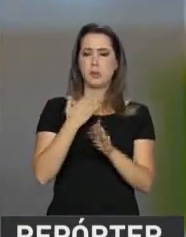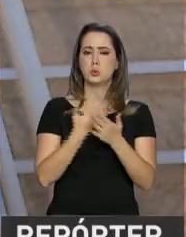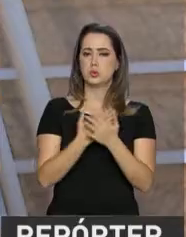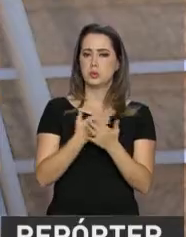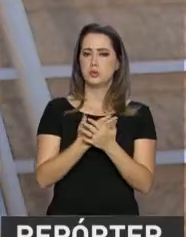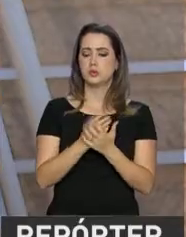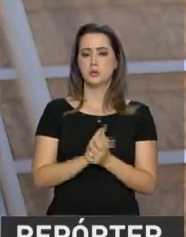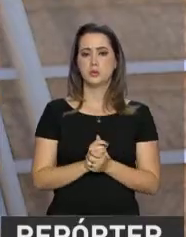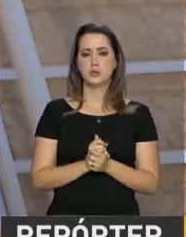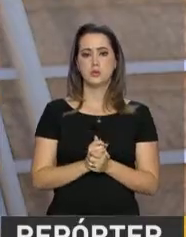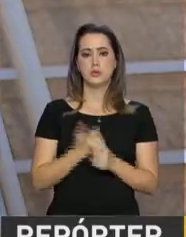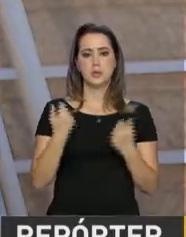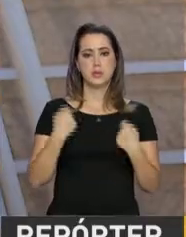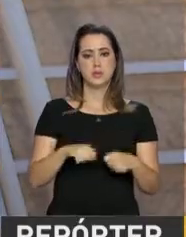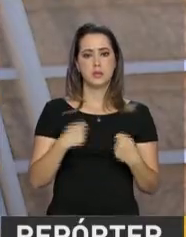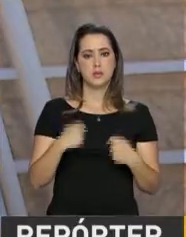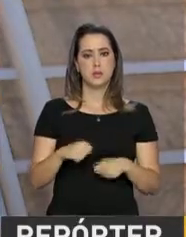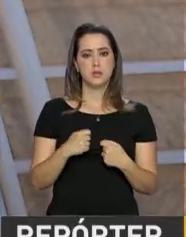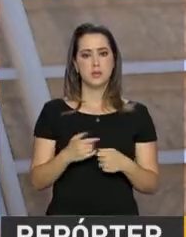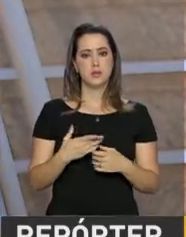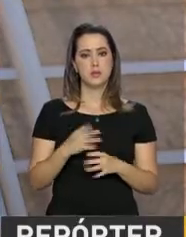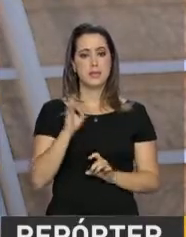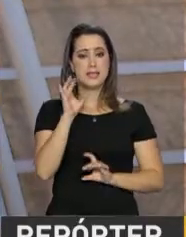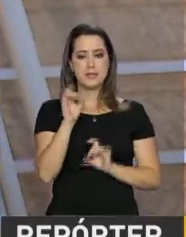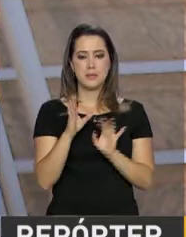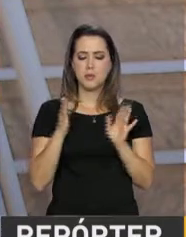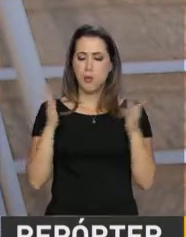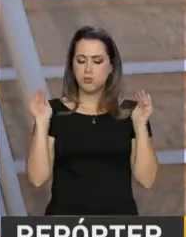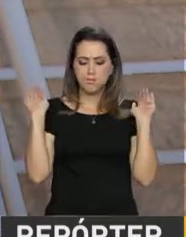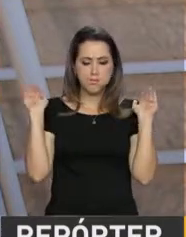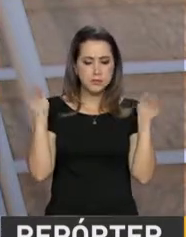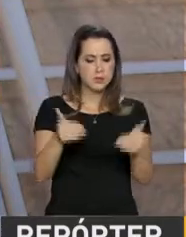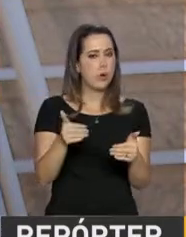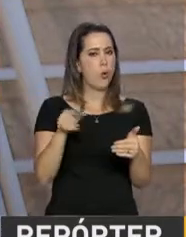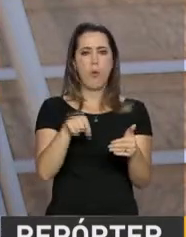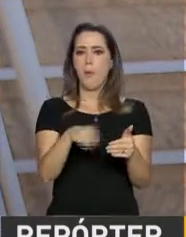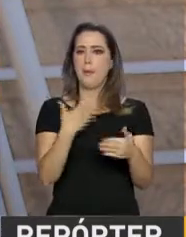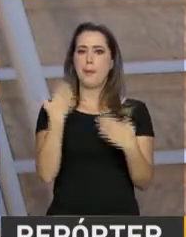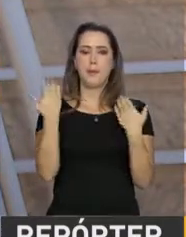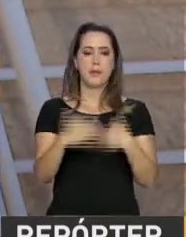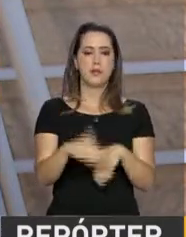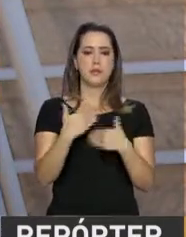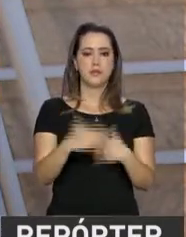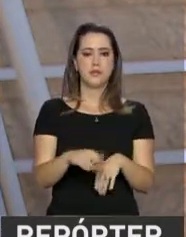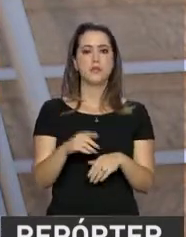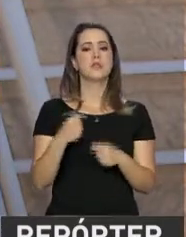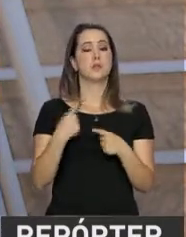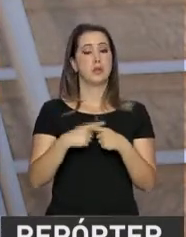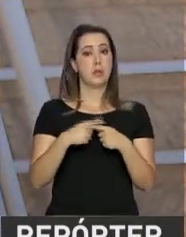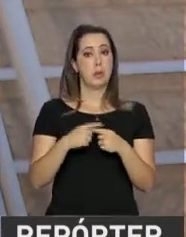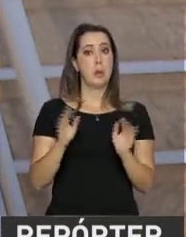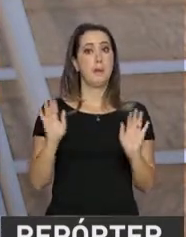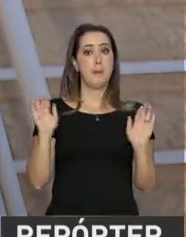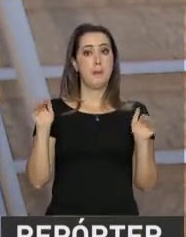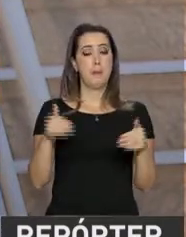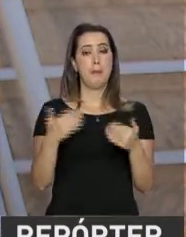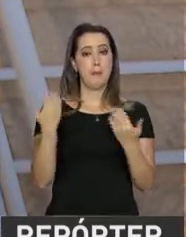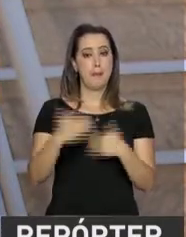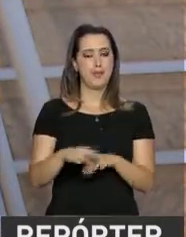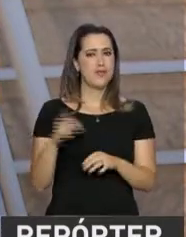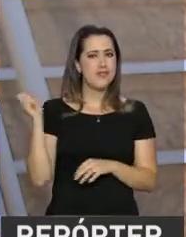carreira. Tive que fazer uma preparação muito específica para a prova, porque é uma prova de alto nível de